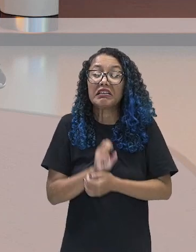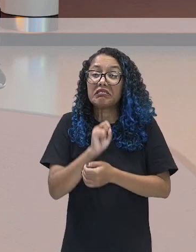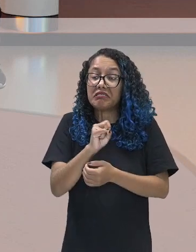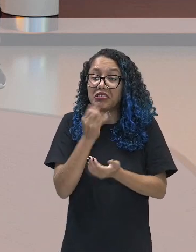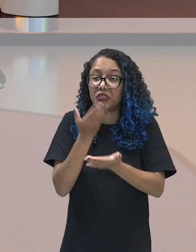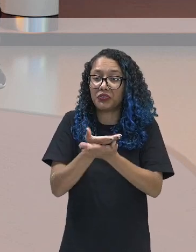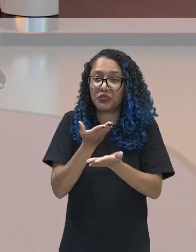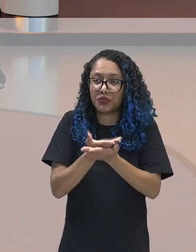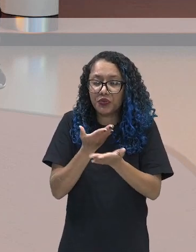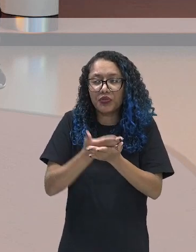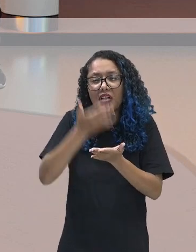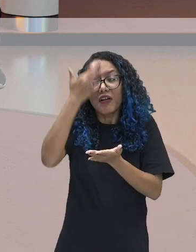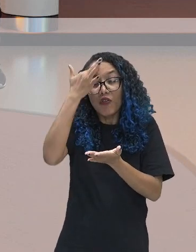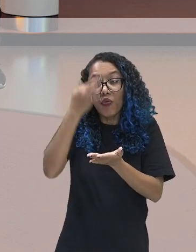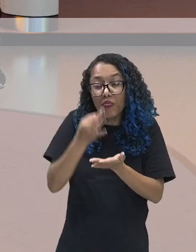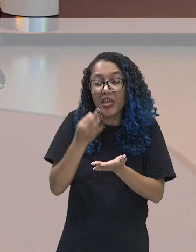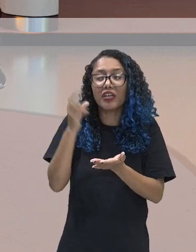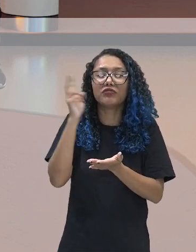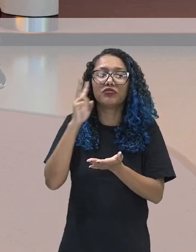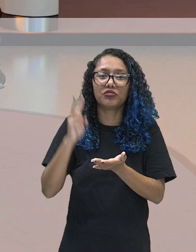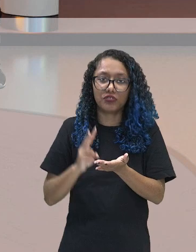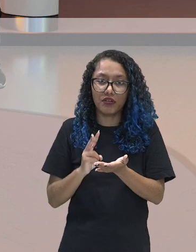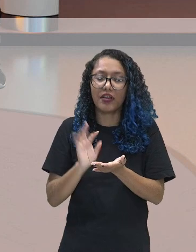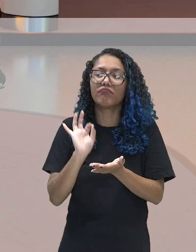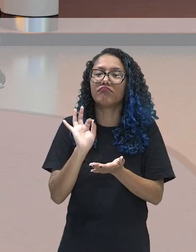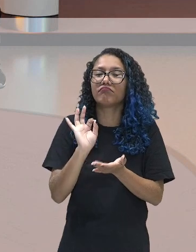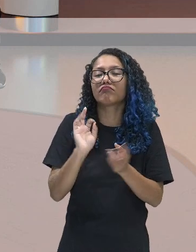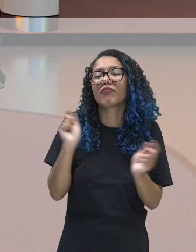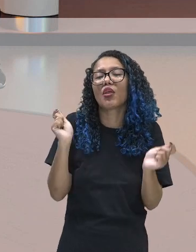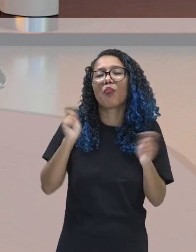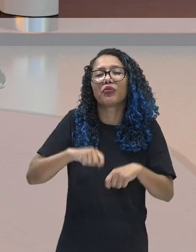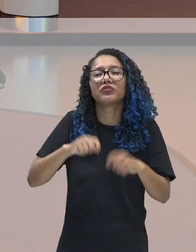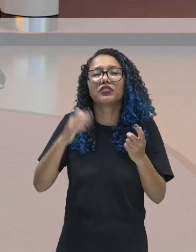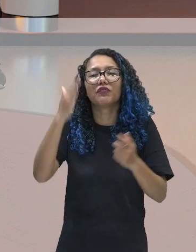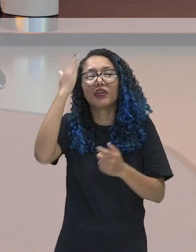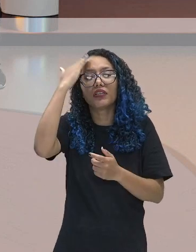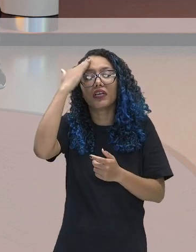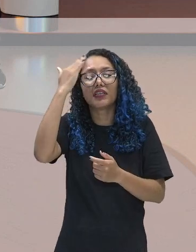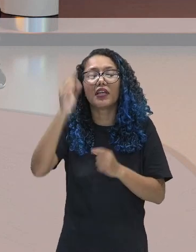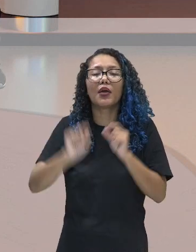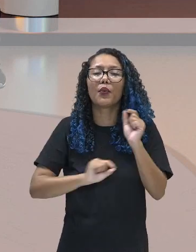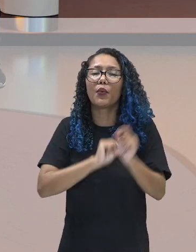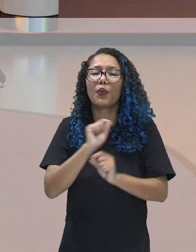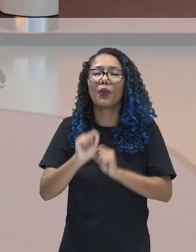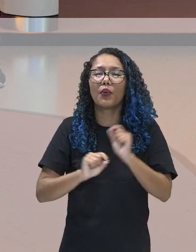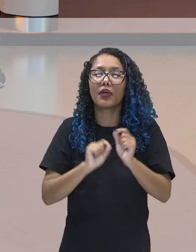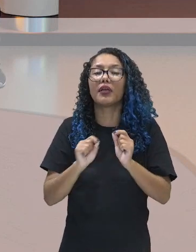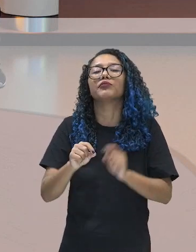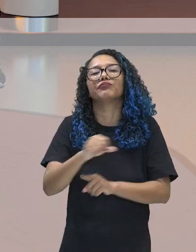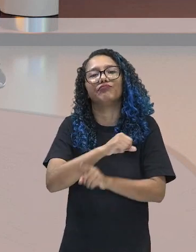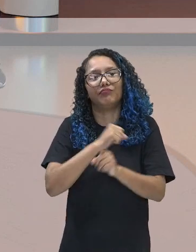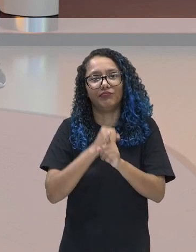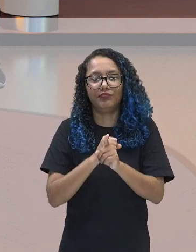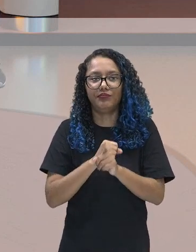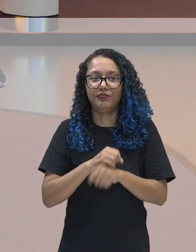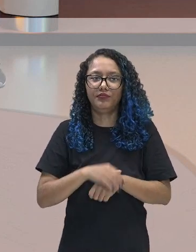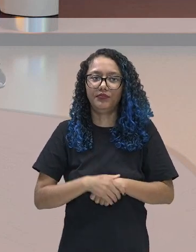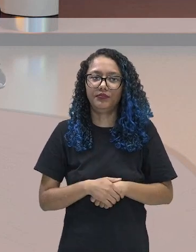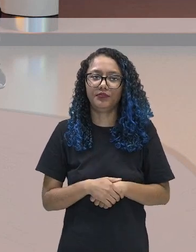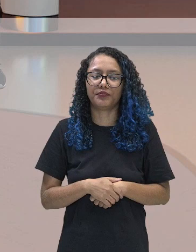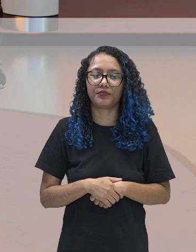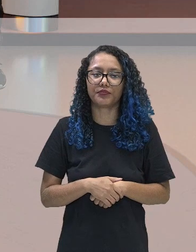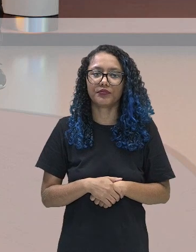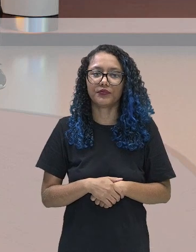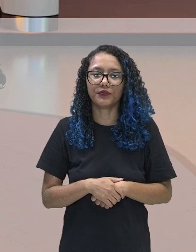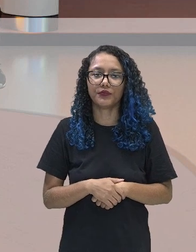da compreensão da história, a gente pode entender, inclusive entender a nossa sociedade. Vamos lá, gente. Vamos